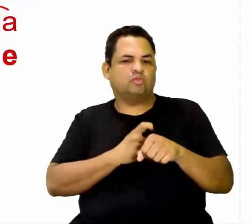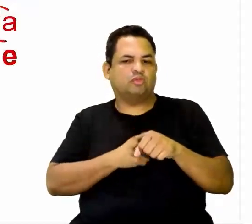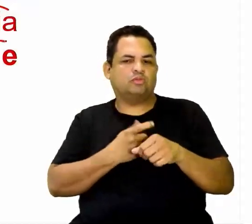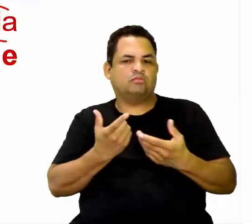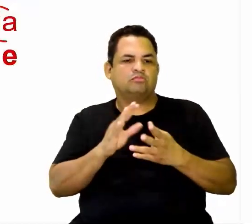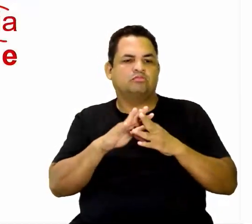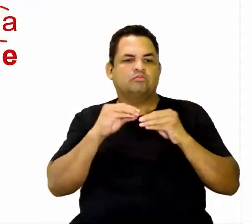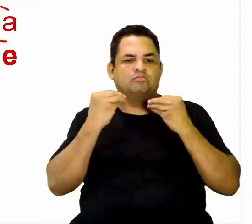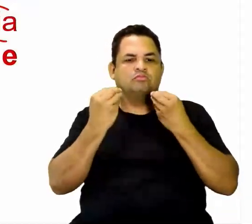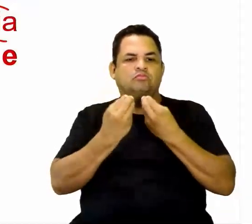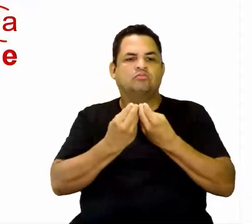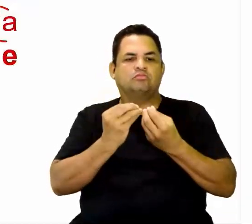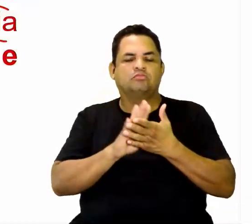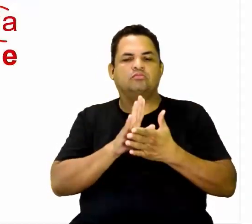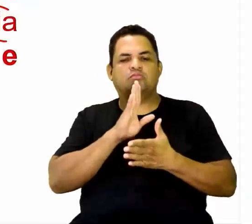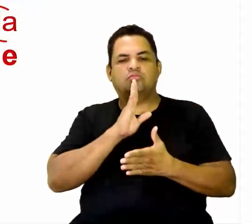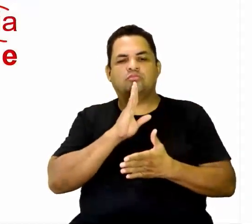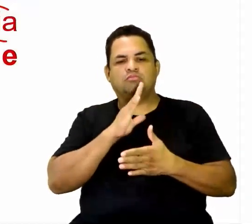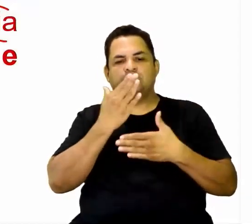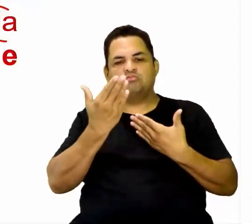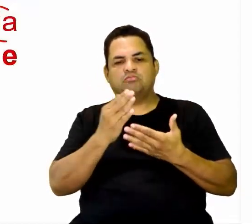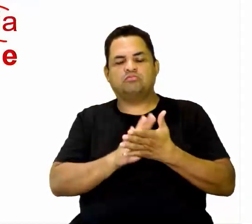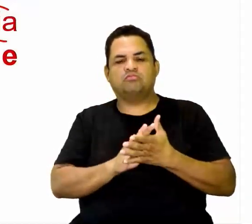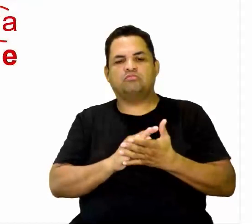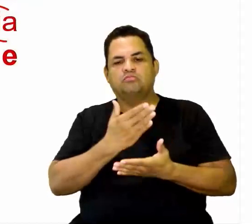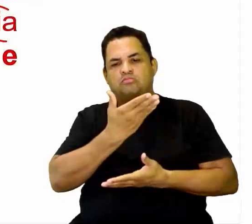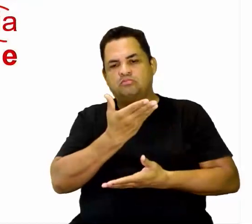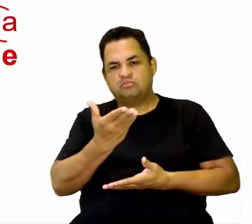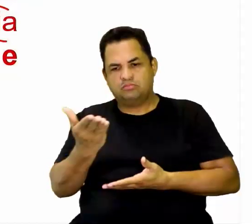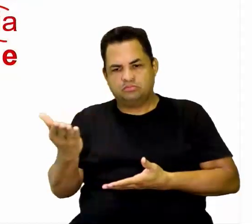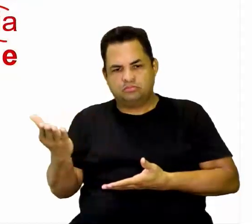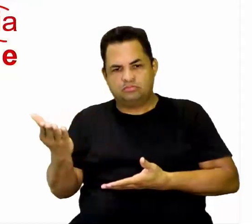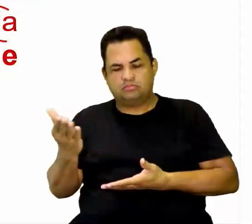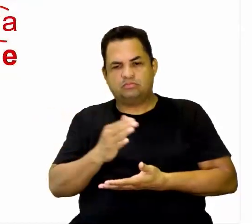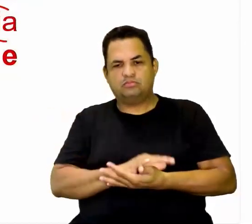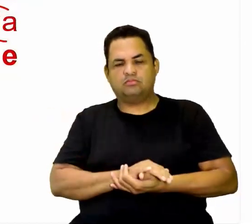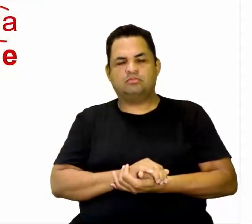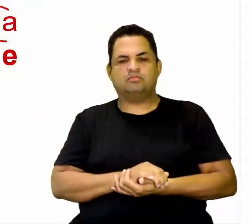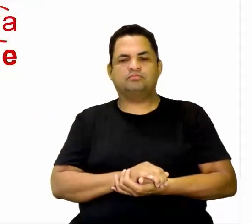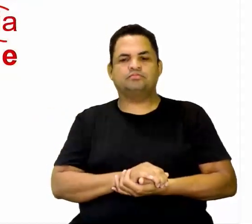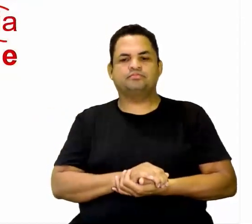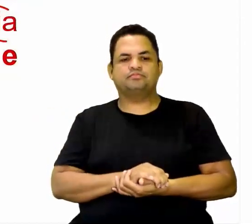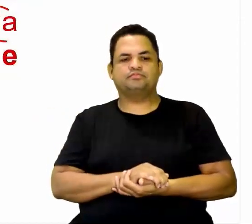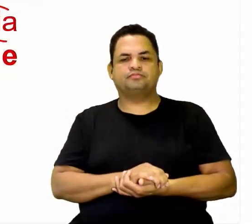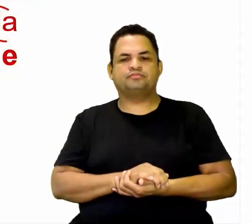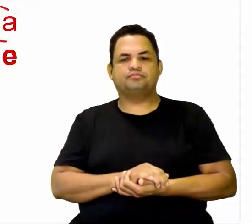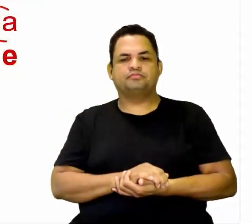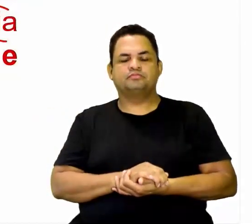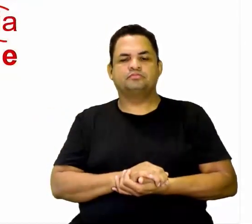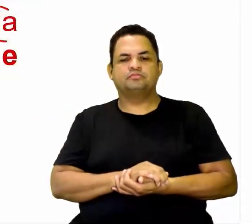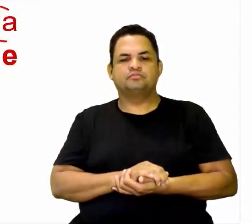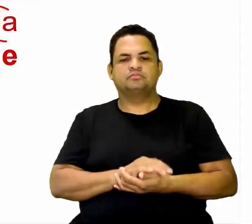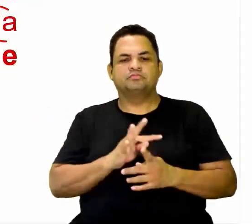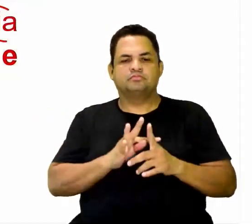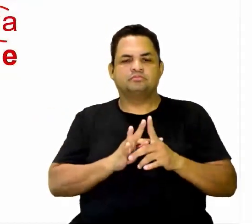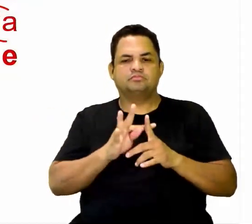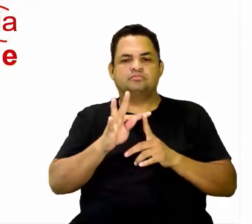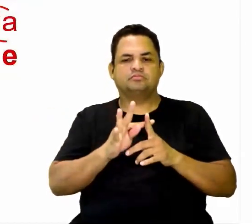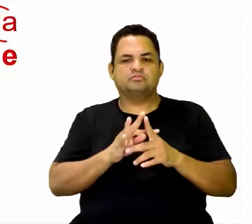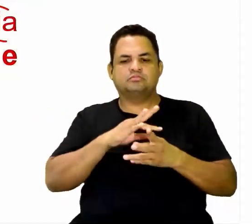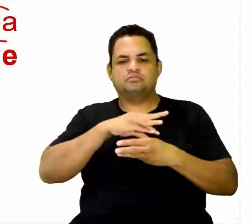uma substância conhecida são exatamente ponto de fusão e